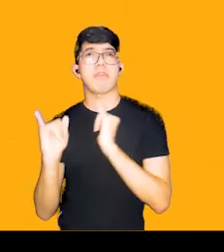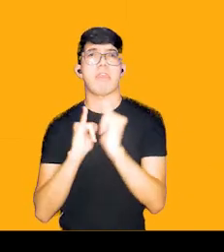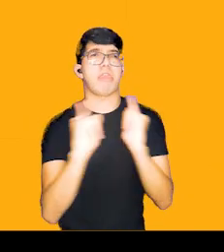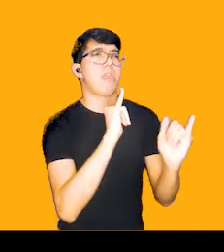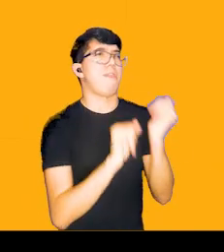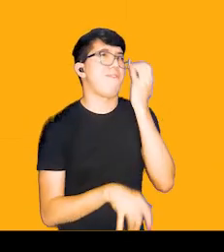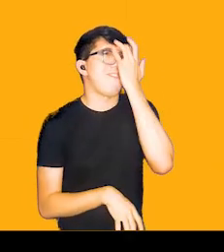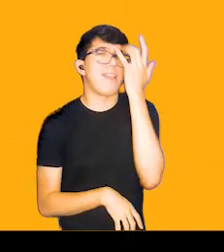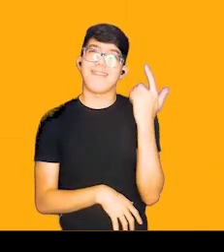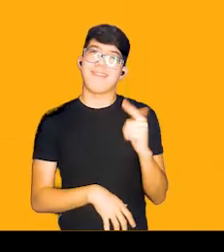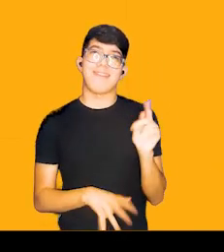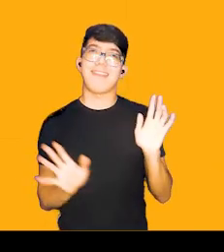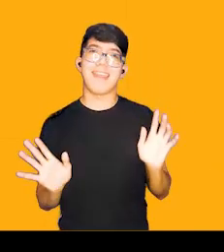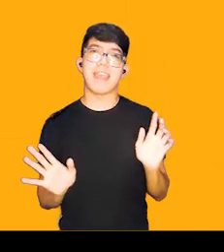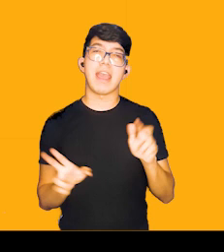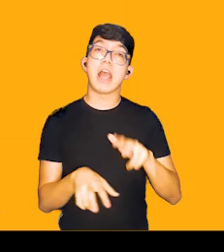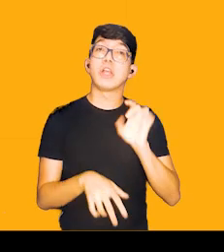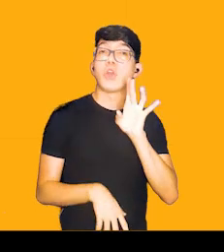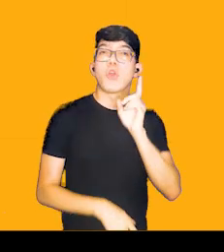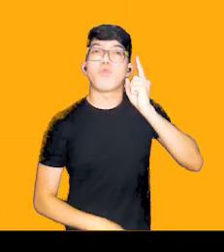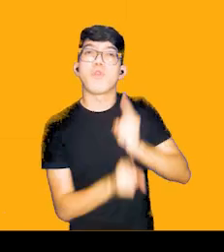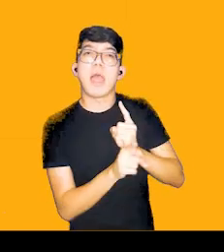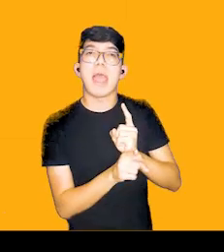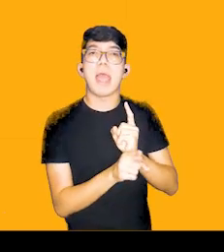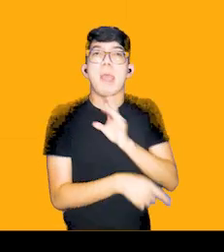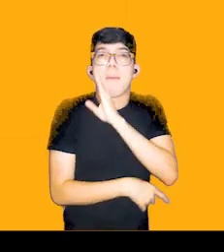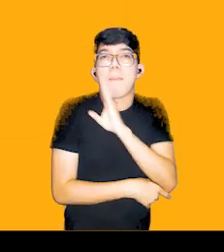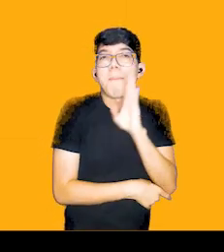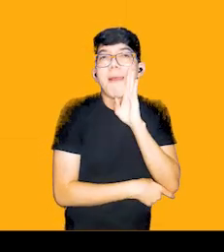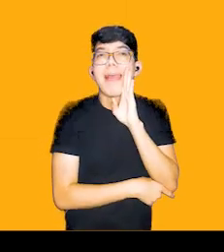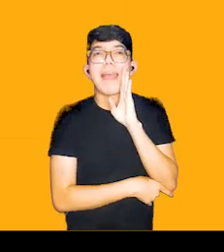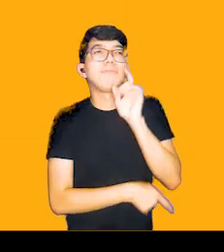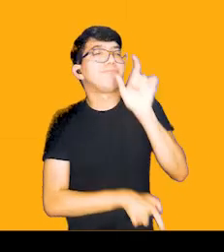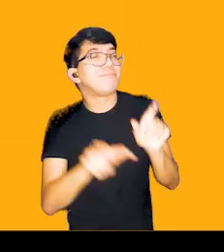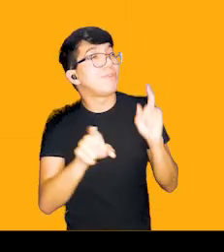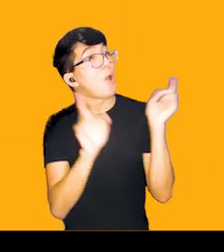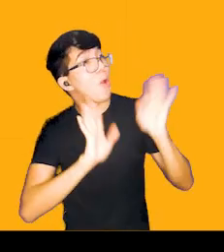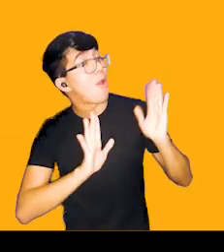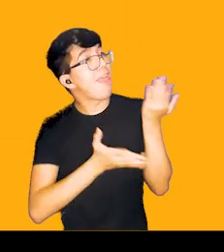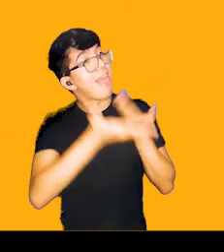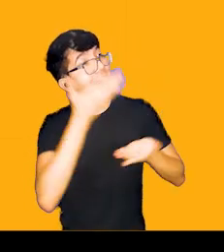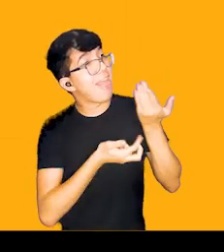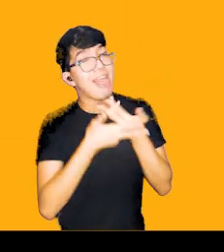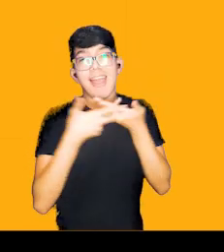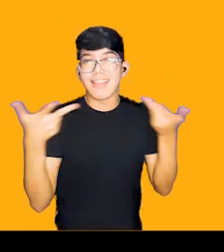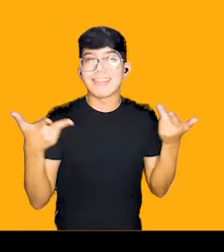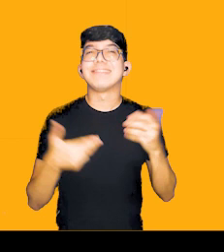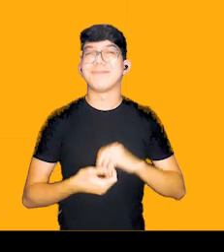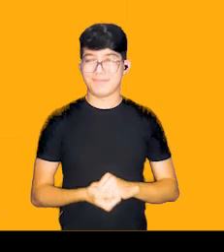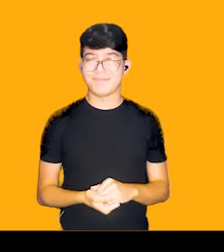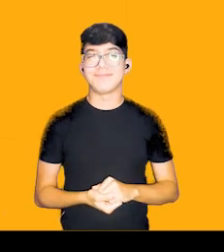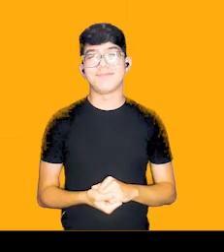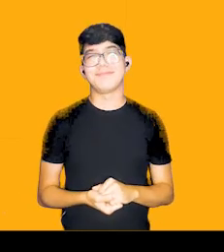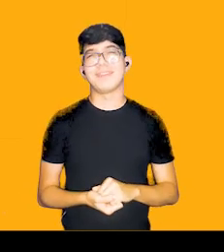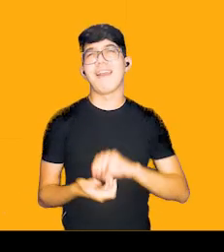acabava encontrando as pessoas nos bares, nas comemorações, tinha muita coisa que acontecia na rua, né?